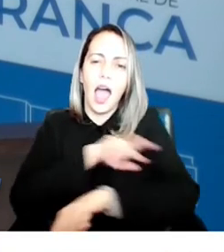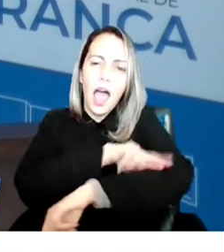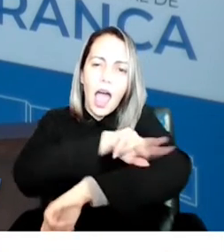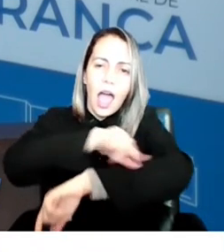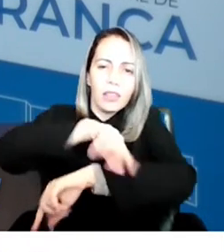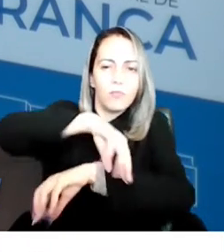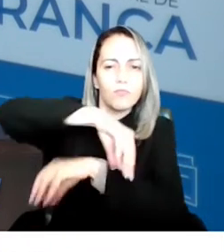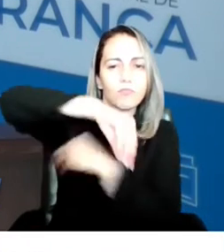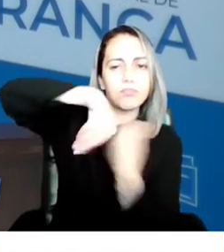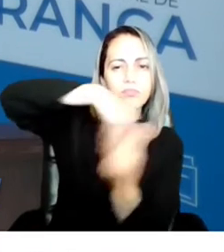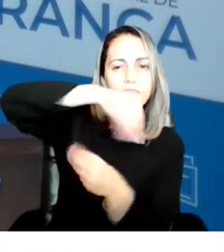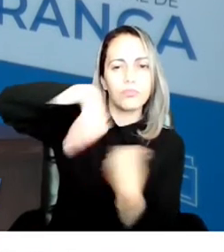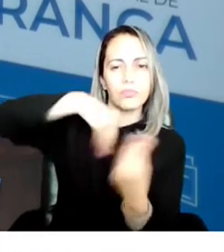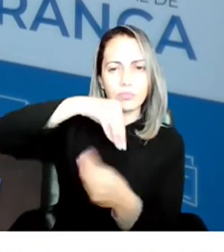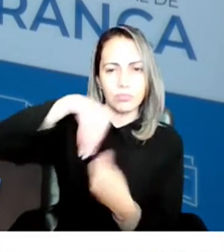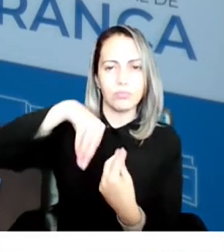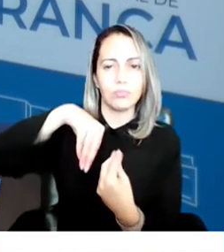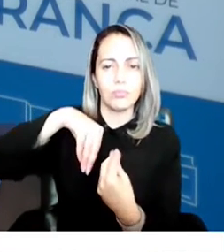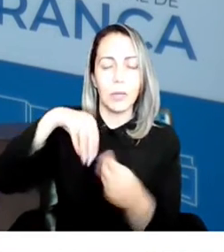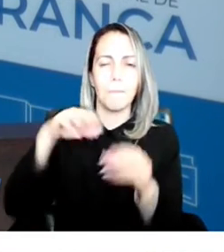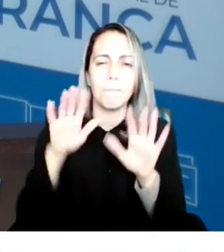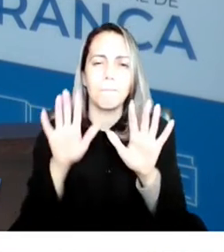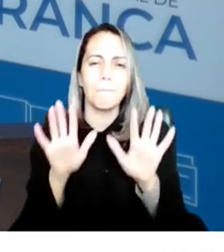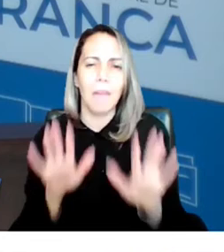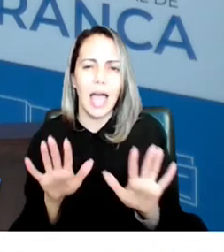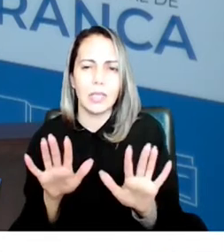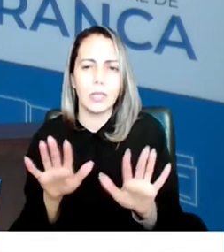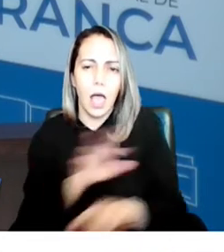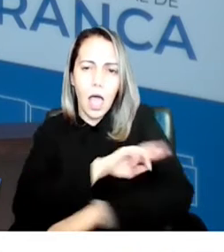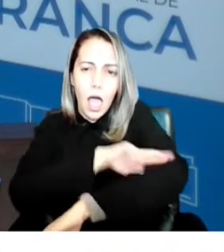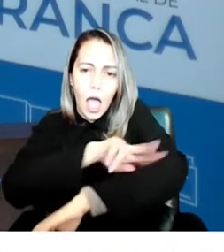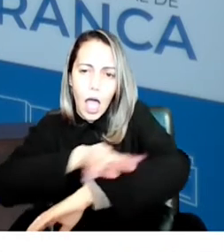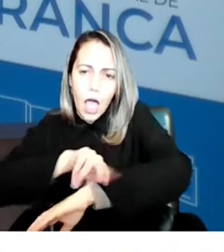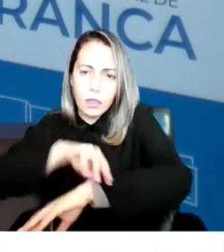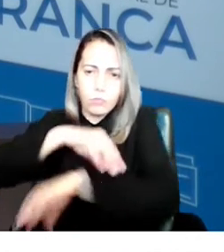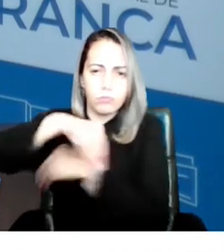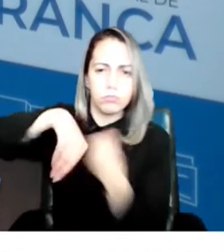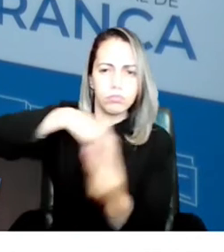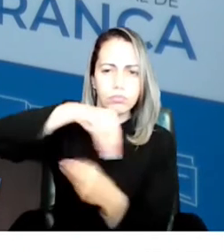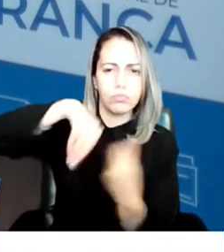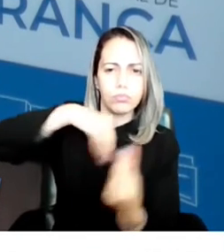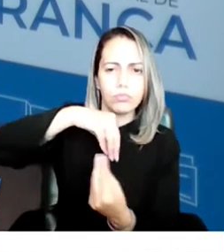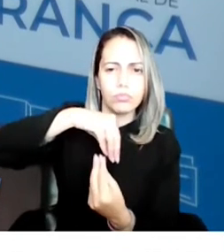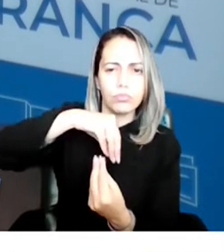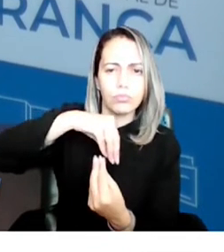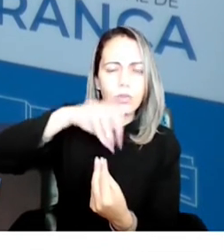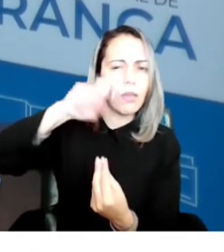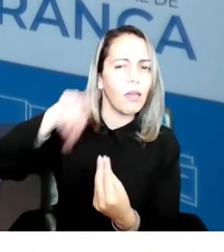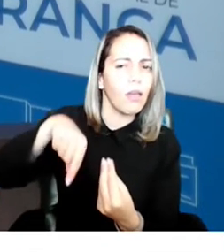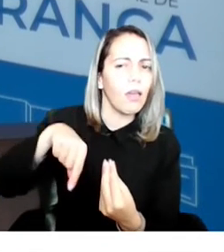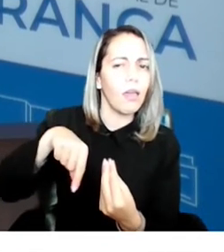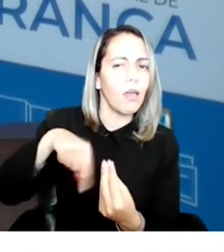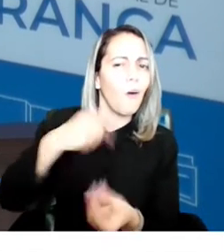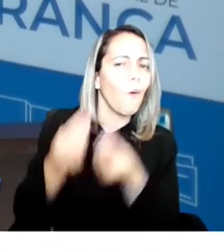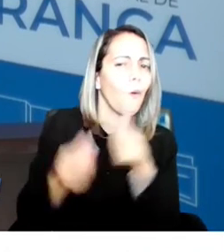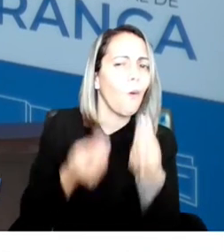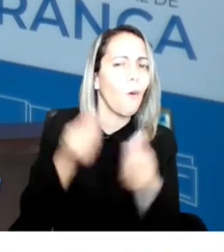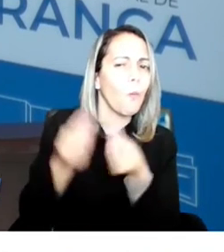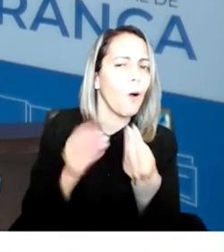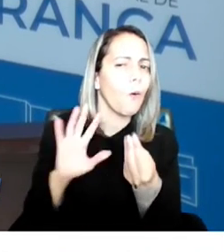vivemos, mas a própria miscigenação, ela foi feita através de